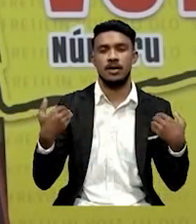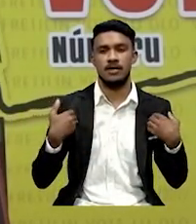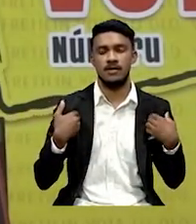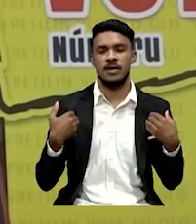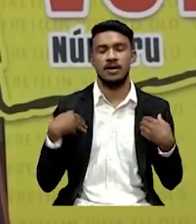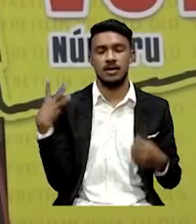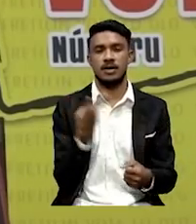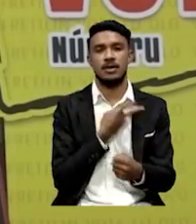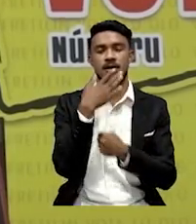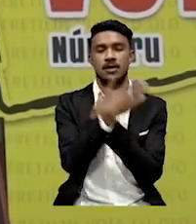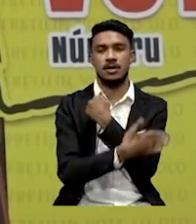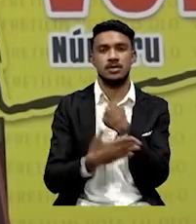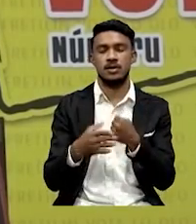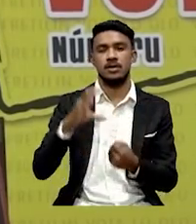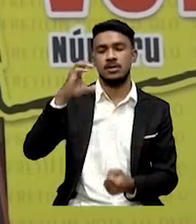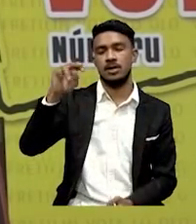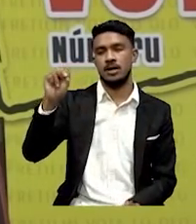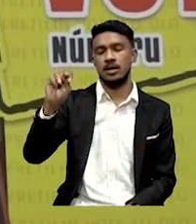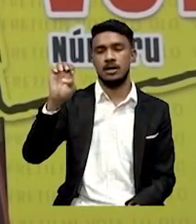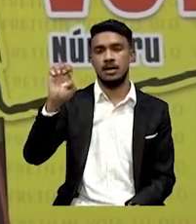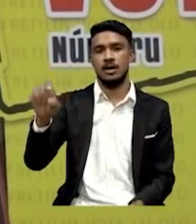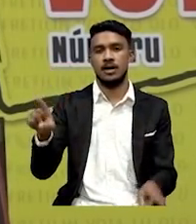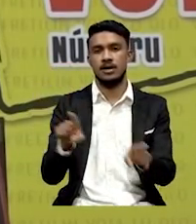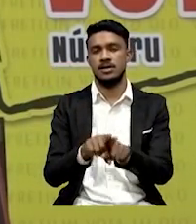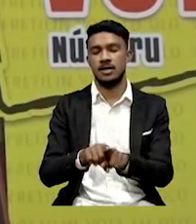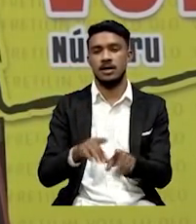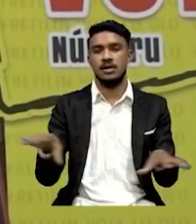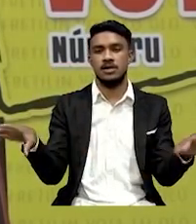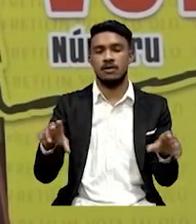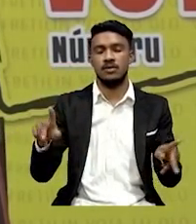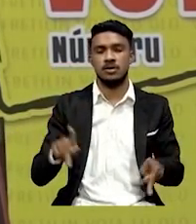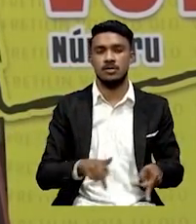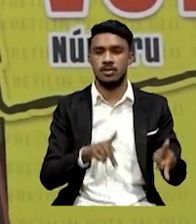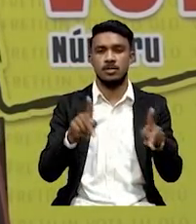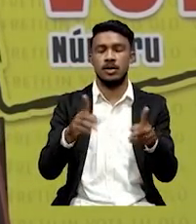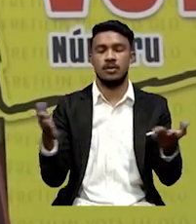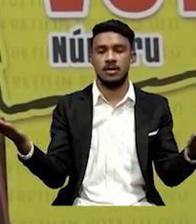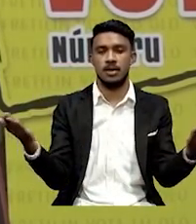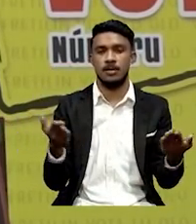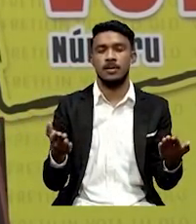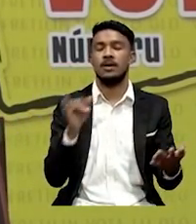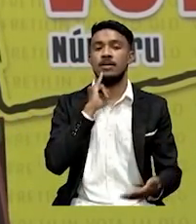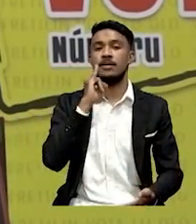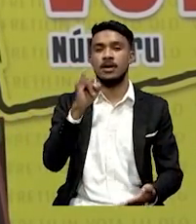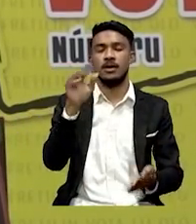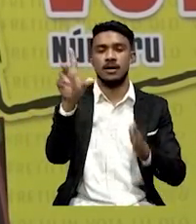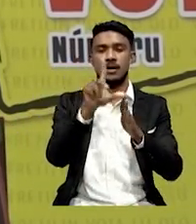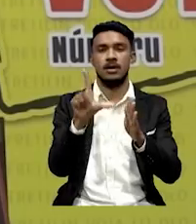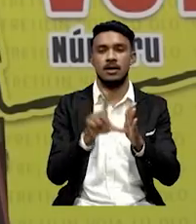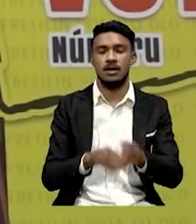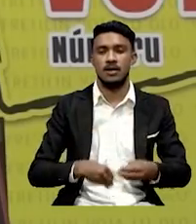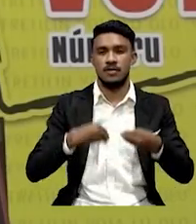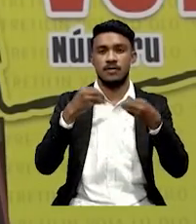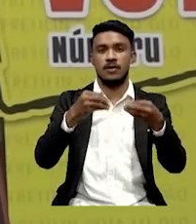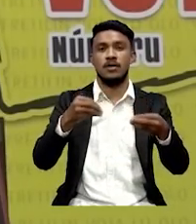nação. CNE nudar entidade público neve maka lei fo poder